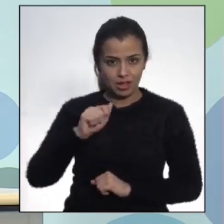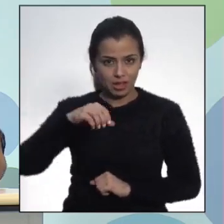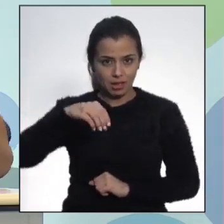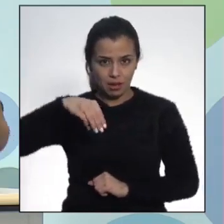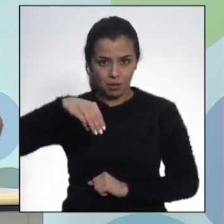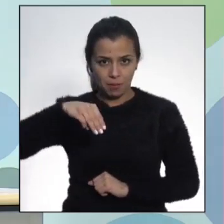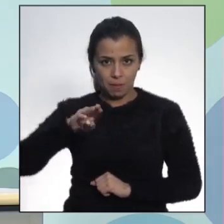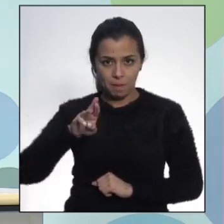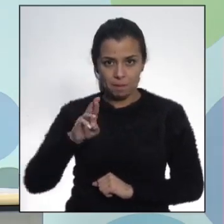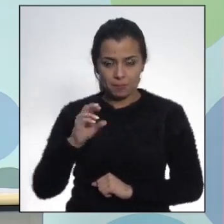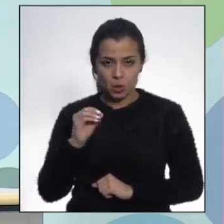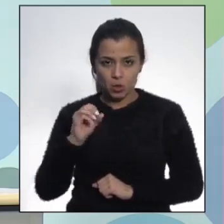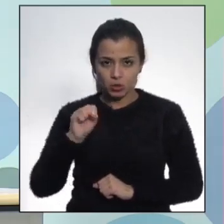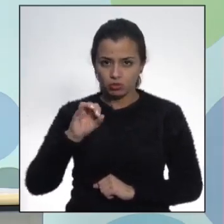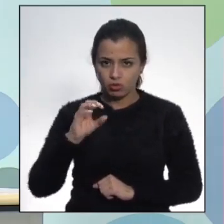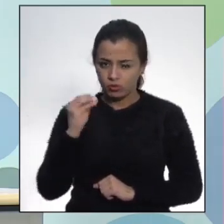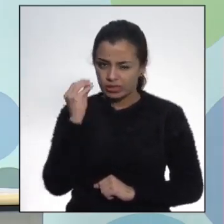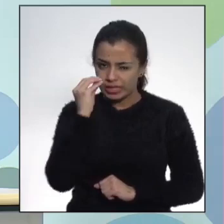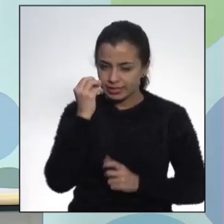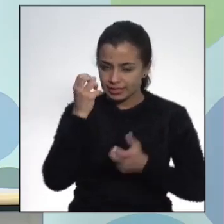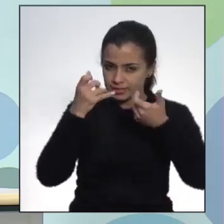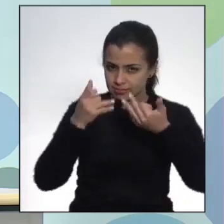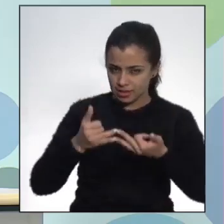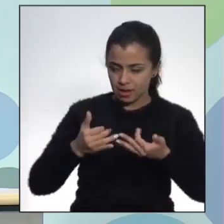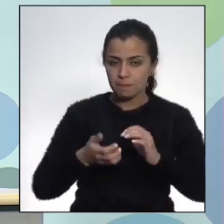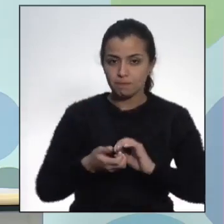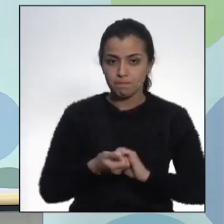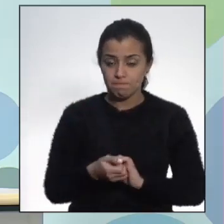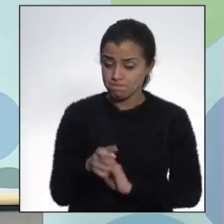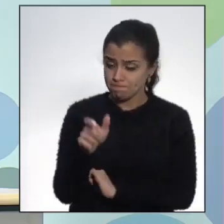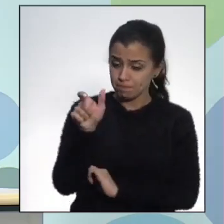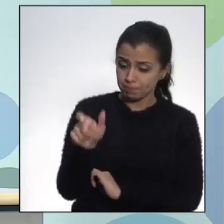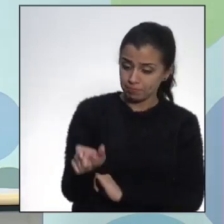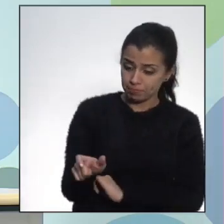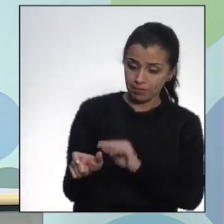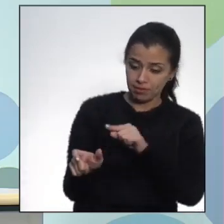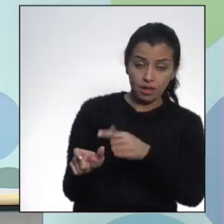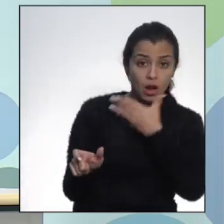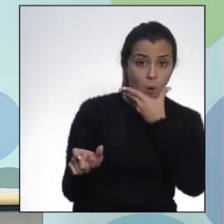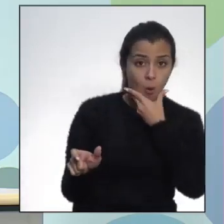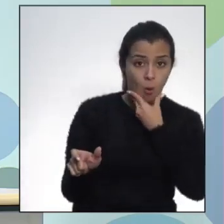Vamos tentar organizar aqui. Ambrósio, ele era um cara